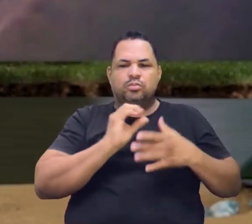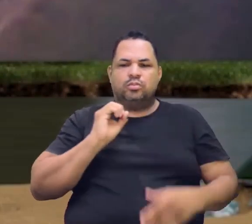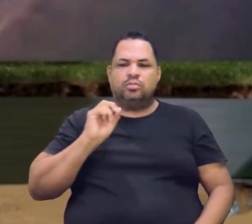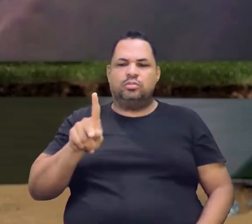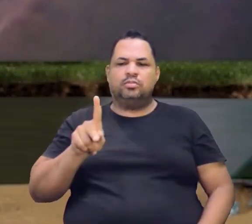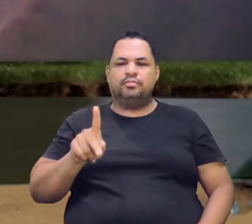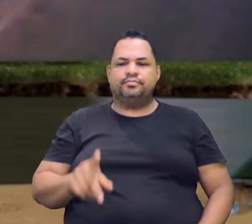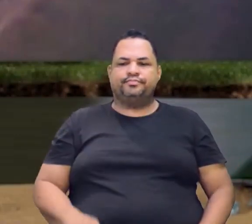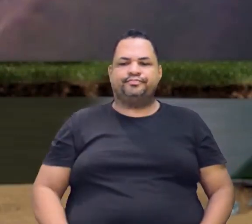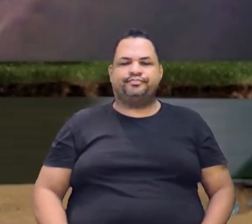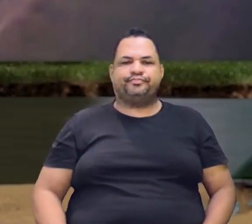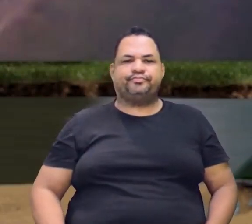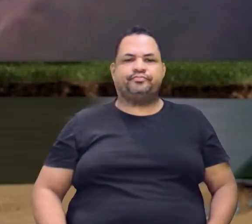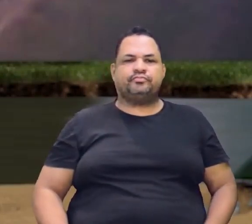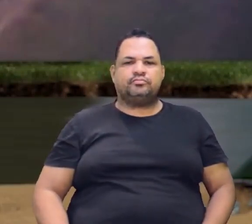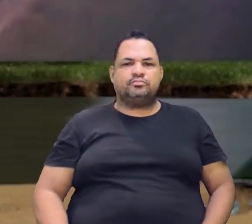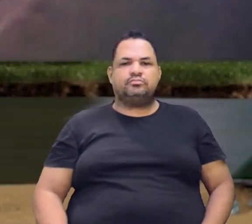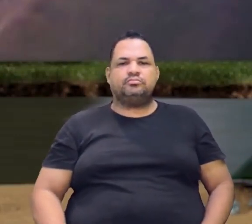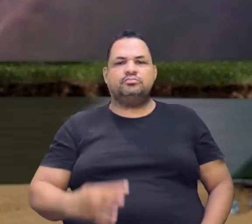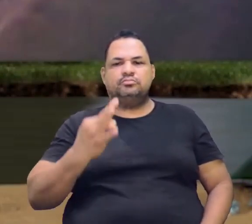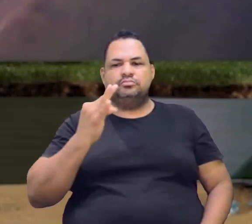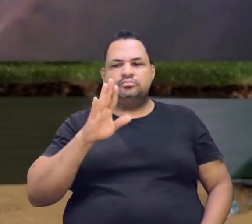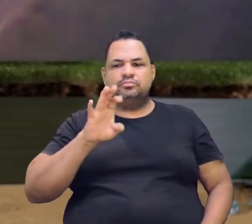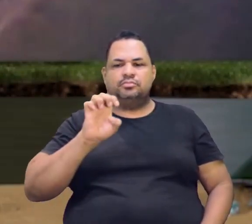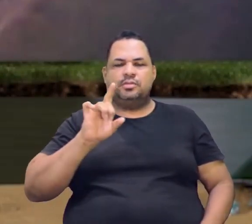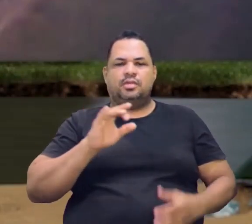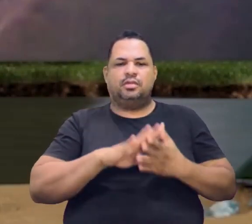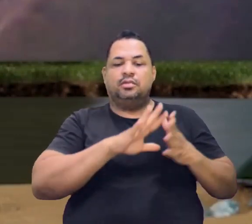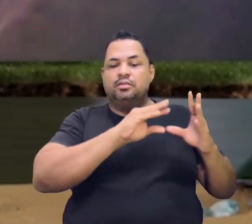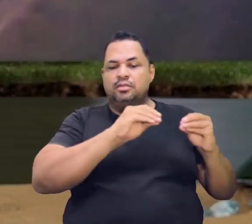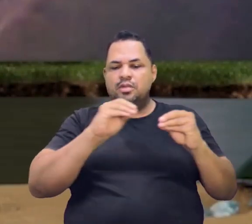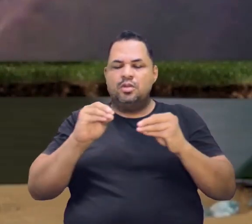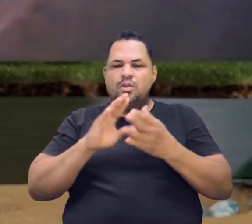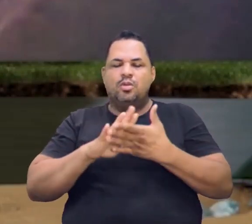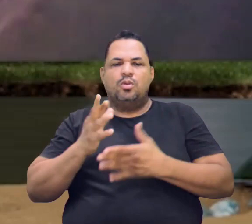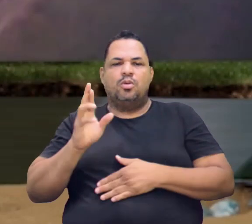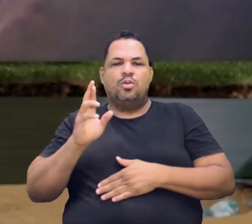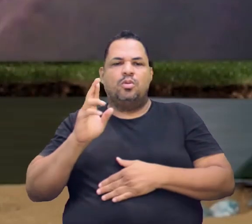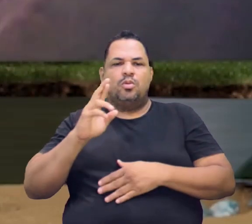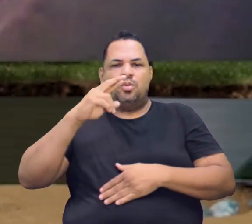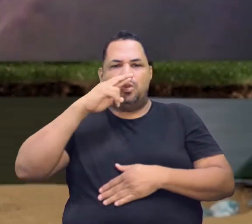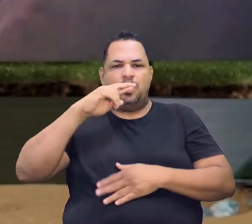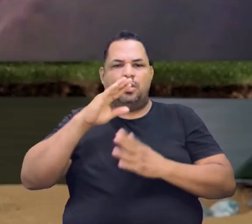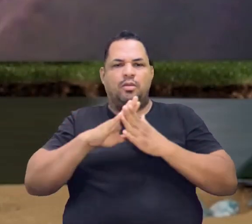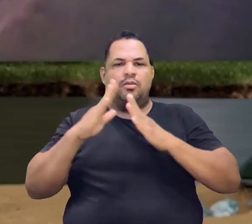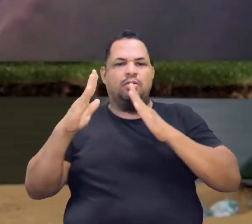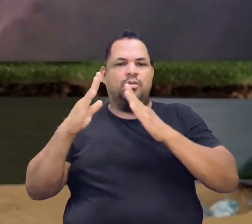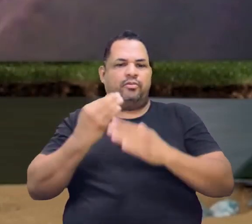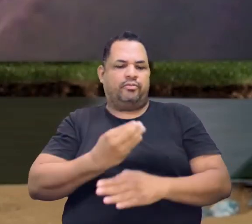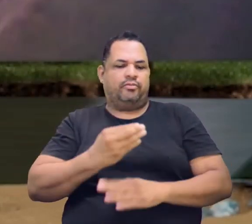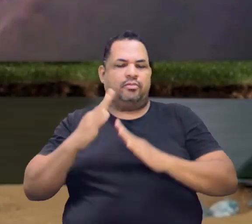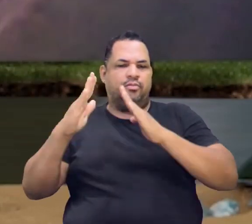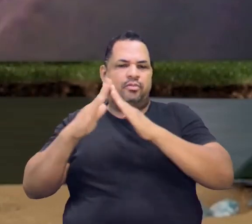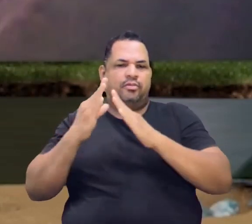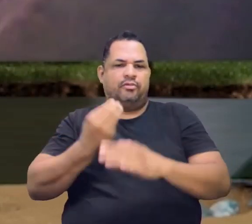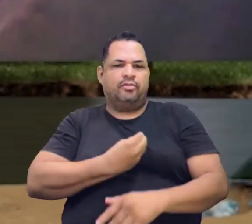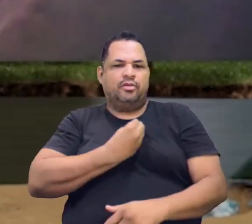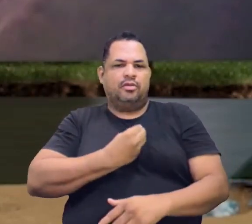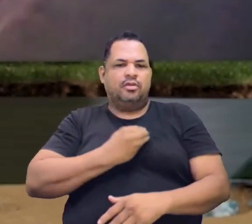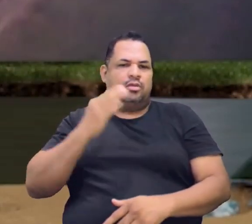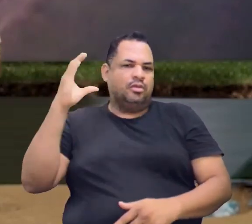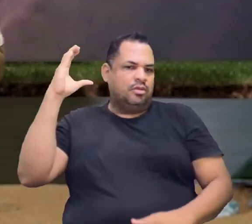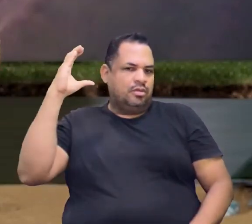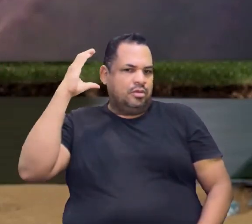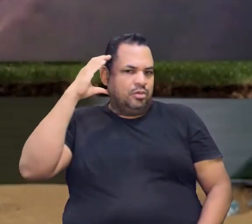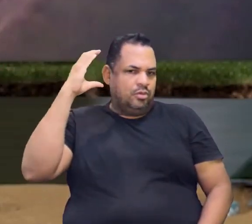Ok, esse foi o acordo. Então o tio leva Rondon para estudar e para morar em Cuiabá. O